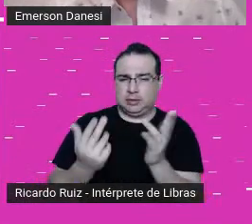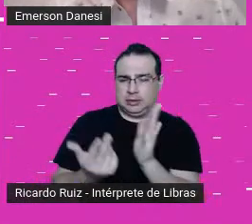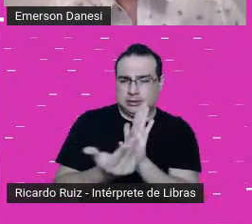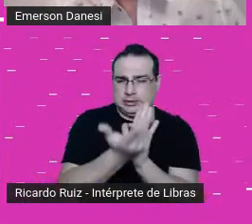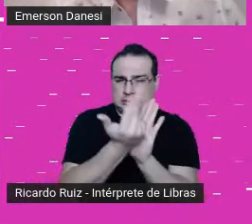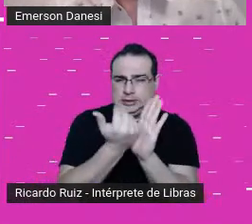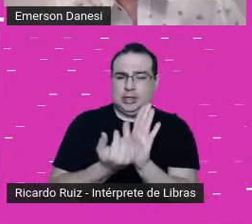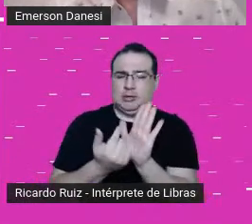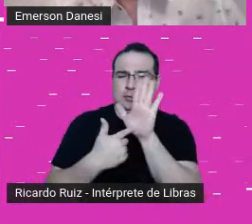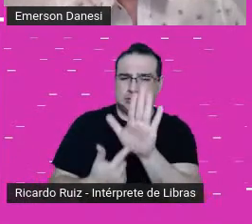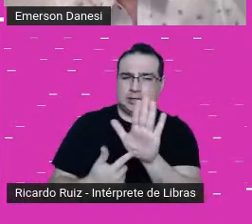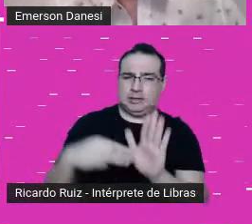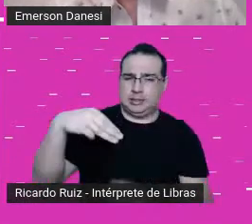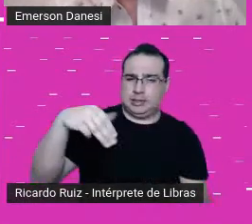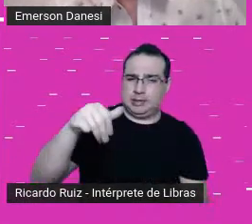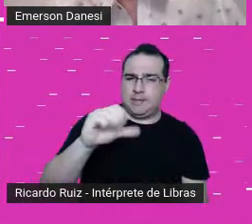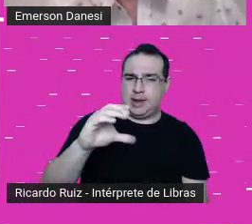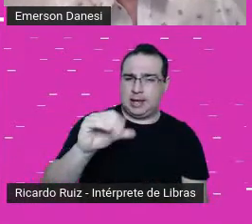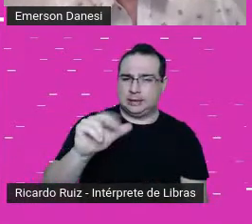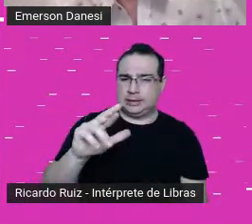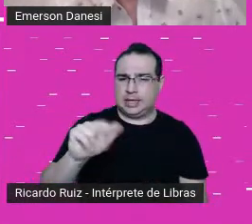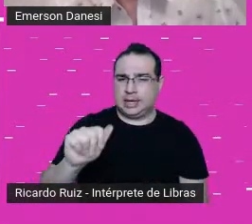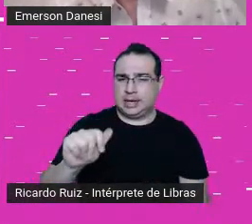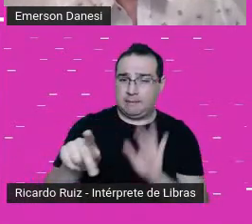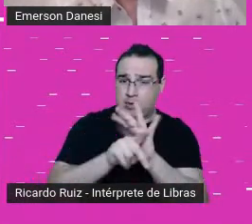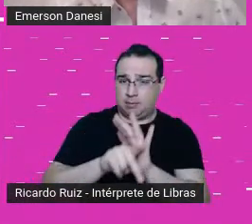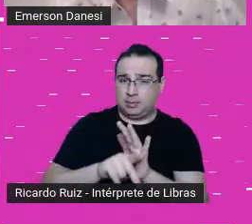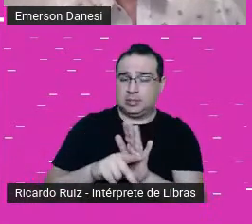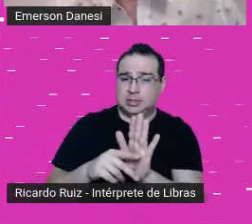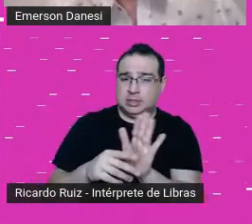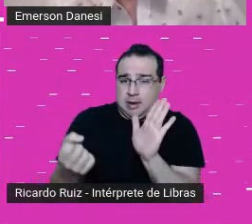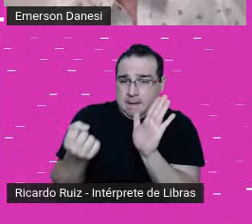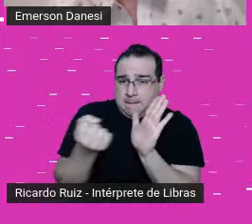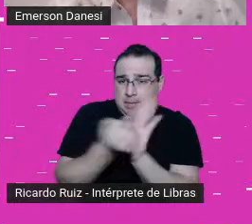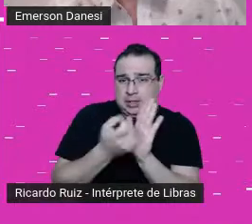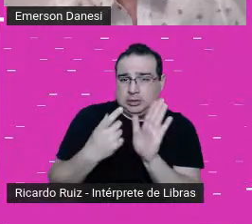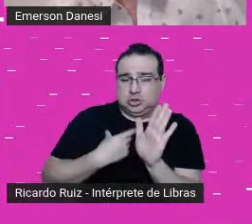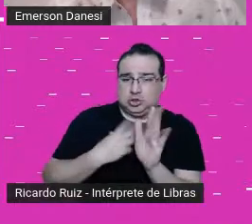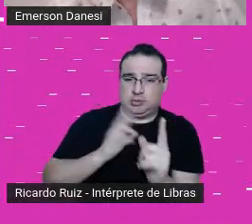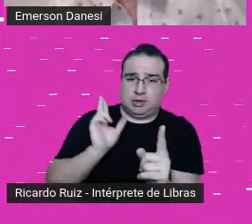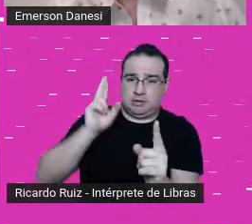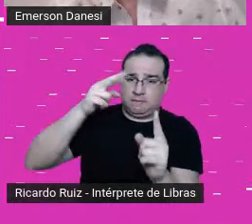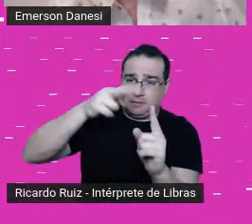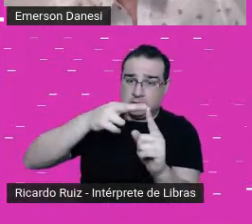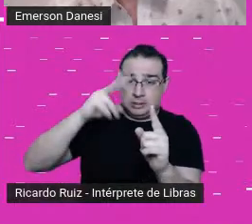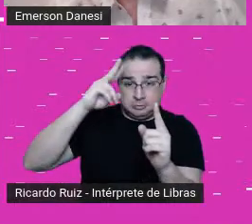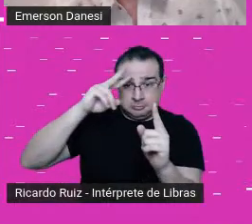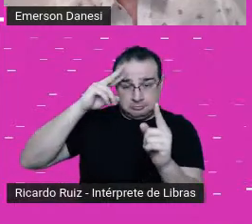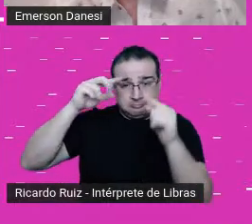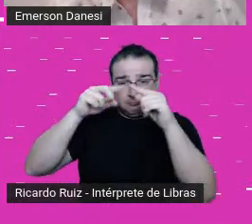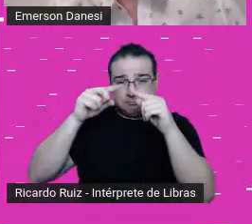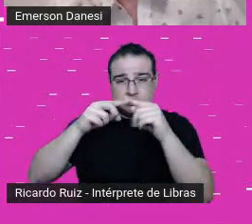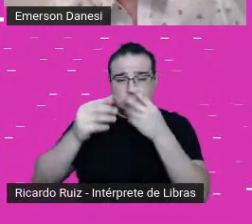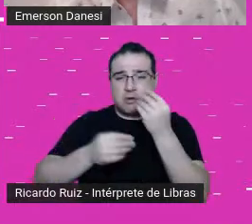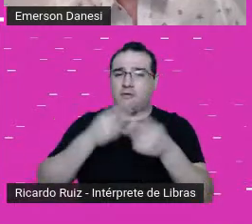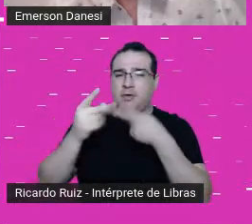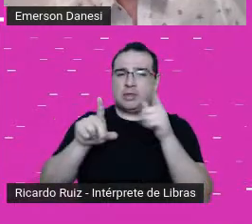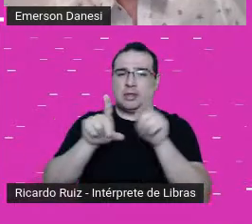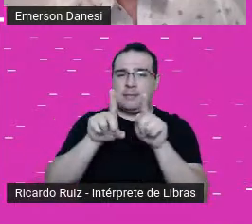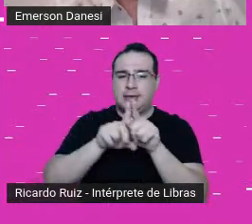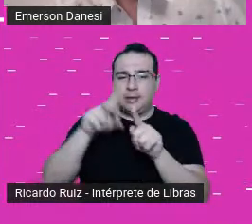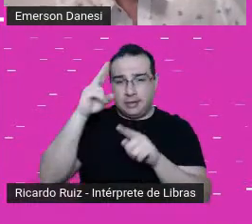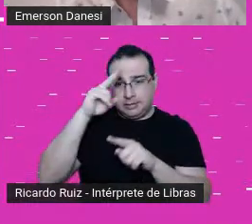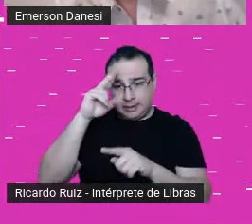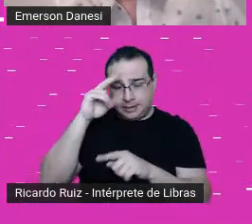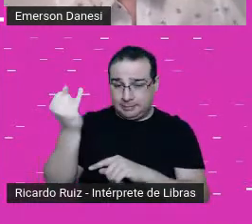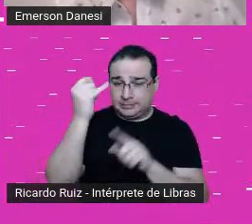tinha uma coisa que era bem marcada, que era uma referência que eu acabei não falando, e que eu lembrei que era muito